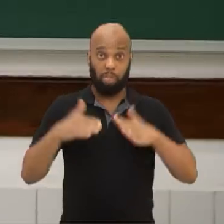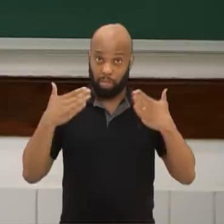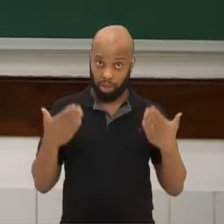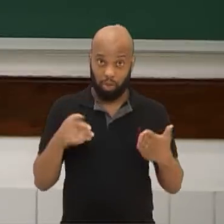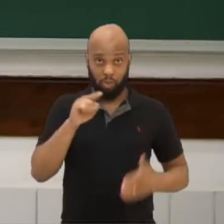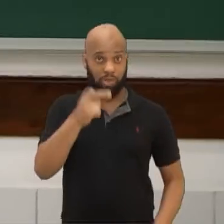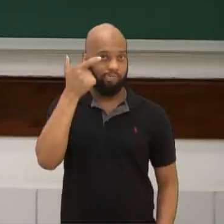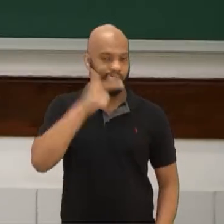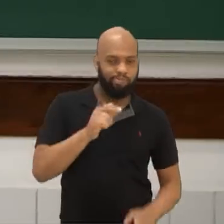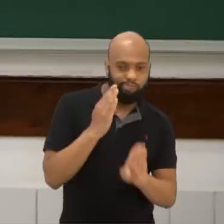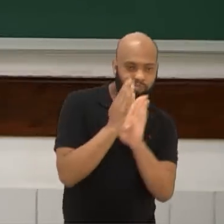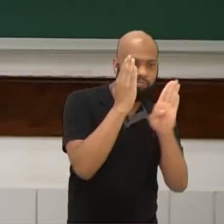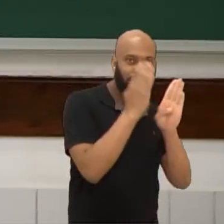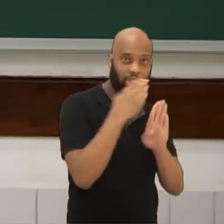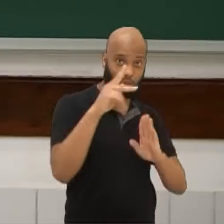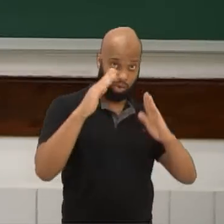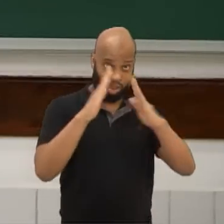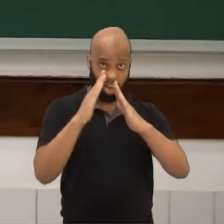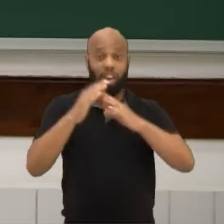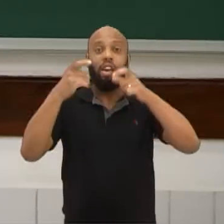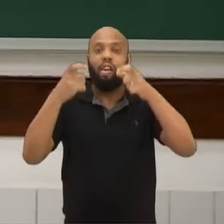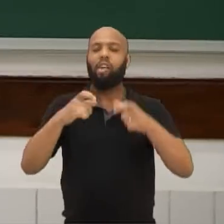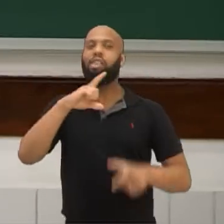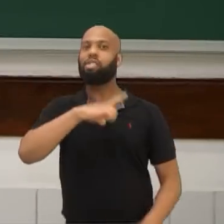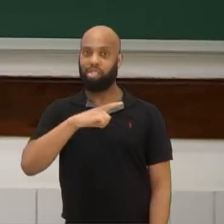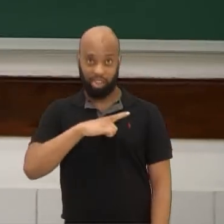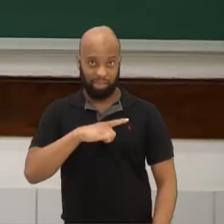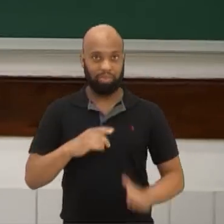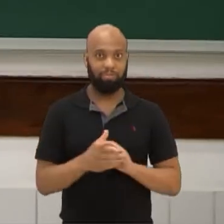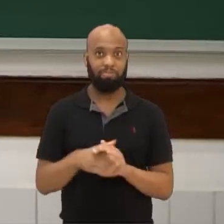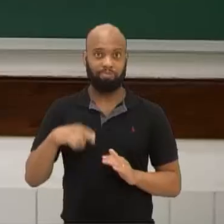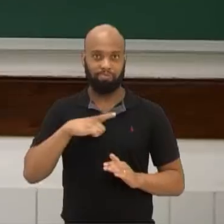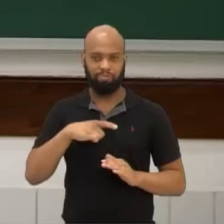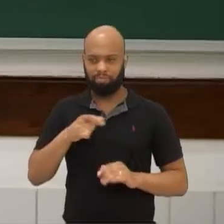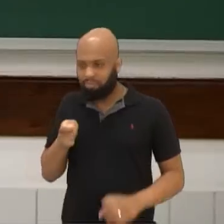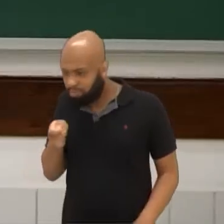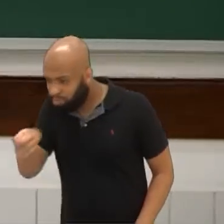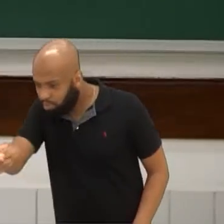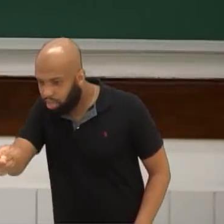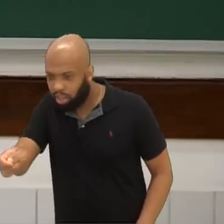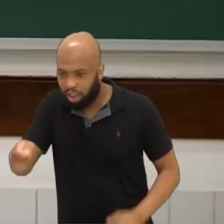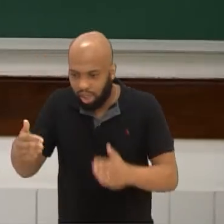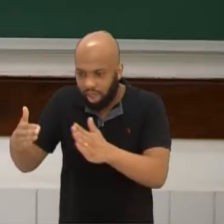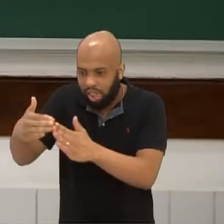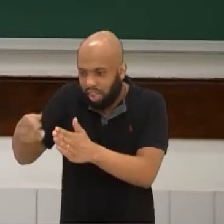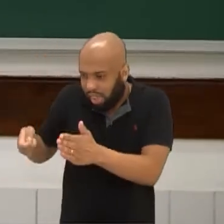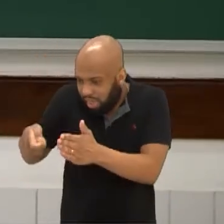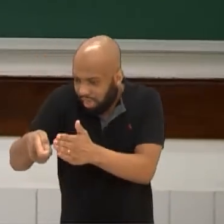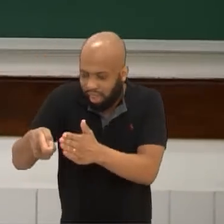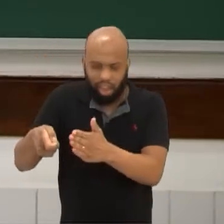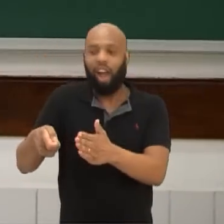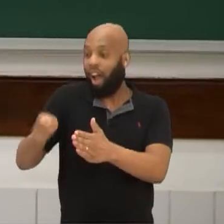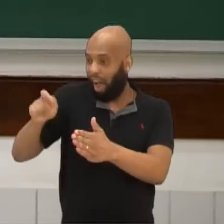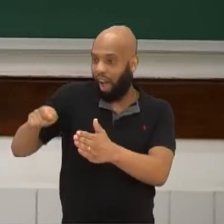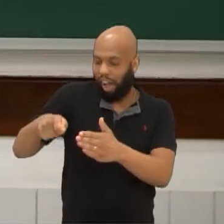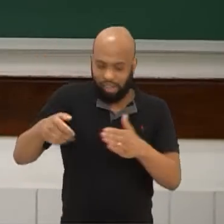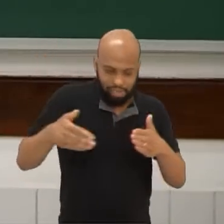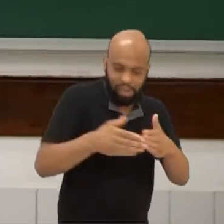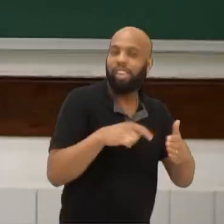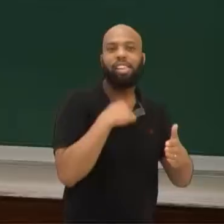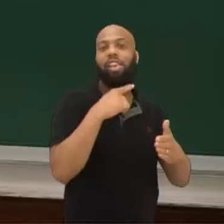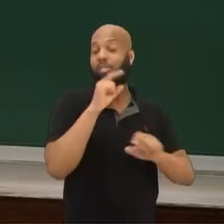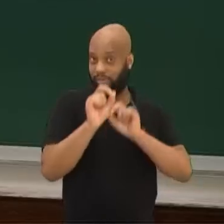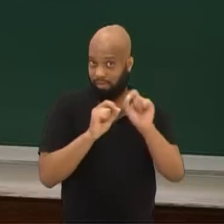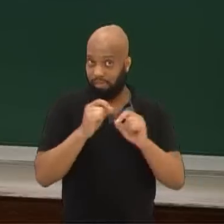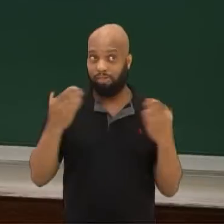Pessoal, conseguiram identificar aí na casa de vocês aonde que estavam os cantos que são iguais ao ângulo reto, ou são maiores ou são menores?